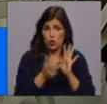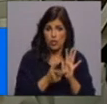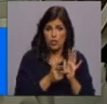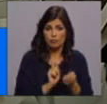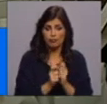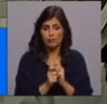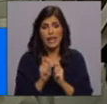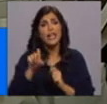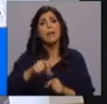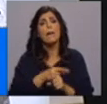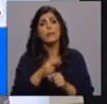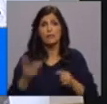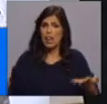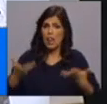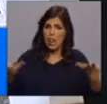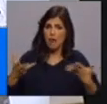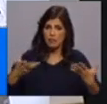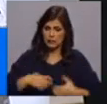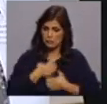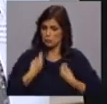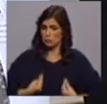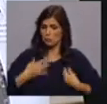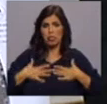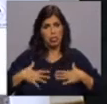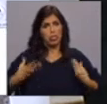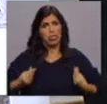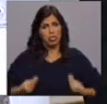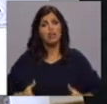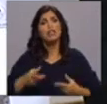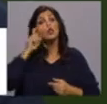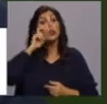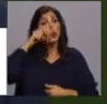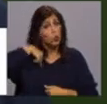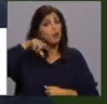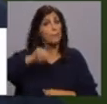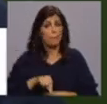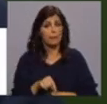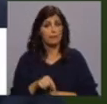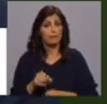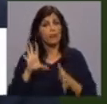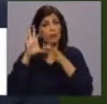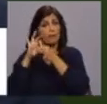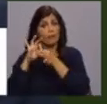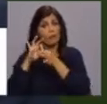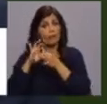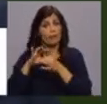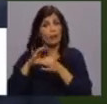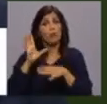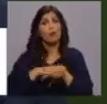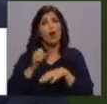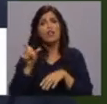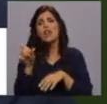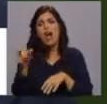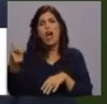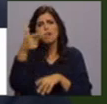em equipamento mais leve, mais confortável e ao mesmo tempo seguro. E essa combinação para esta questão específica da balística e da absorção de